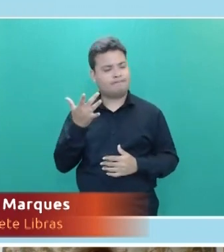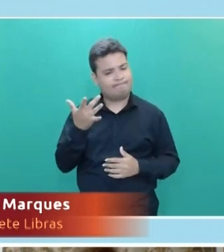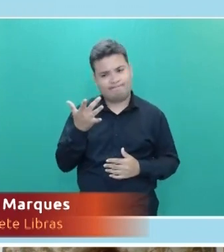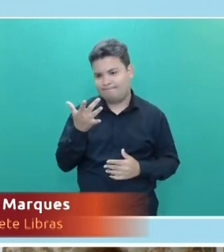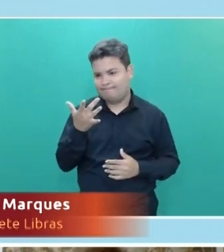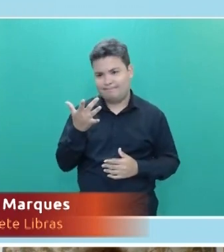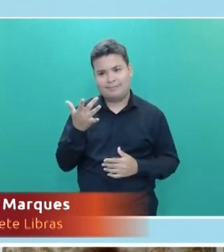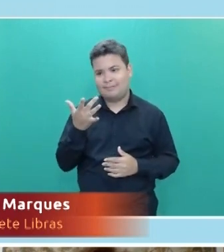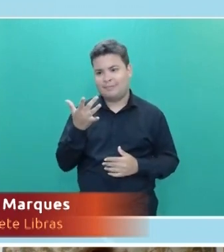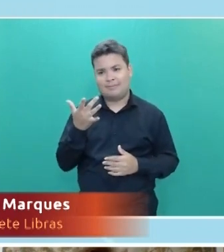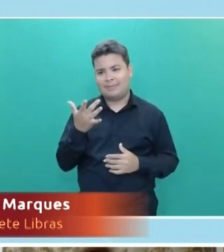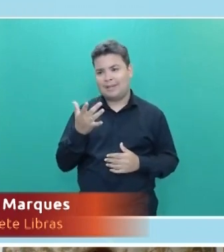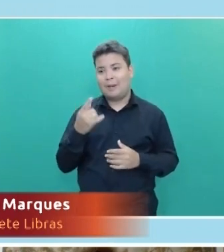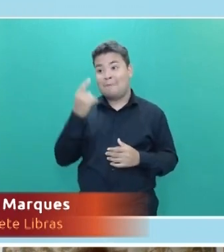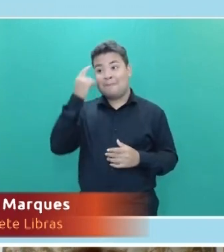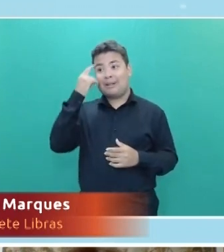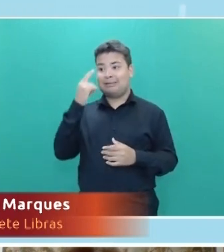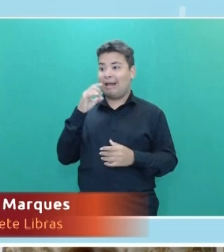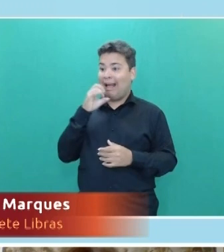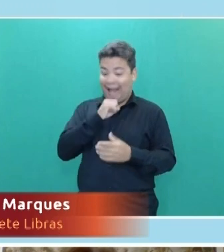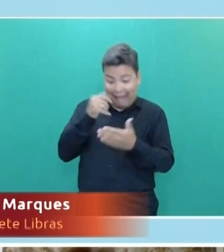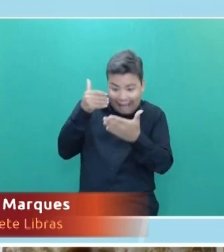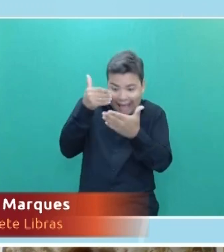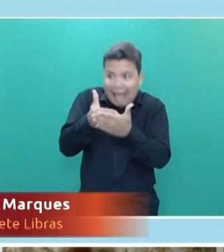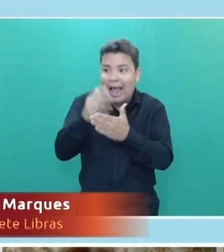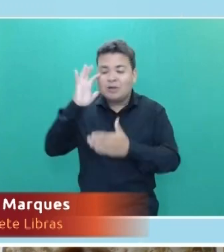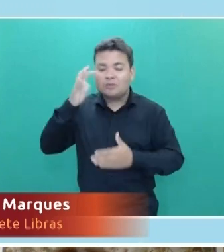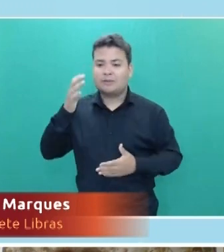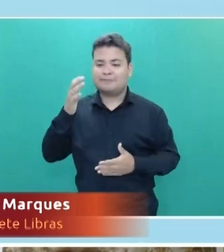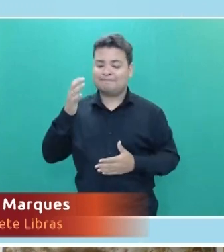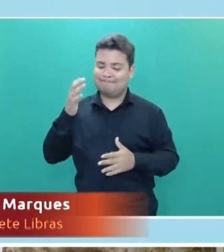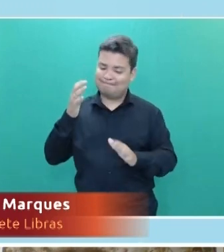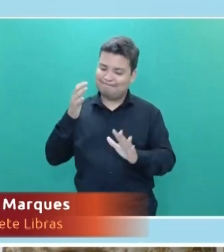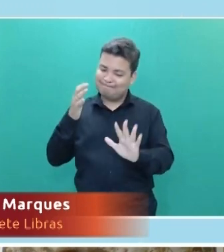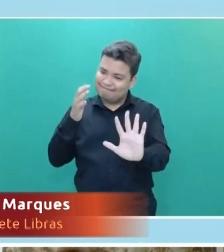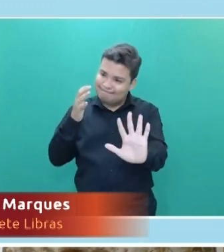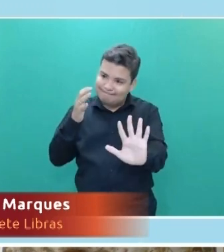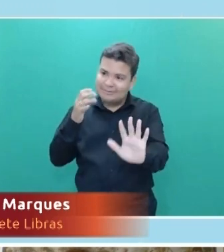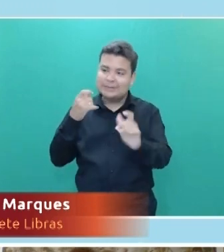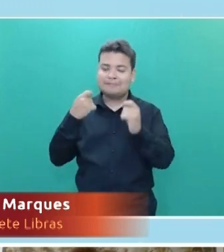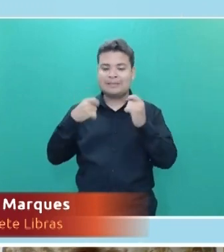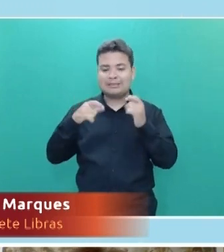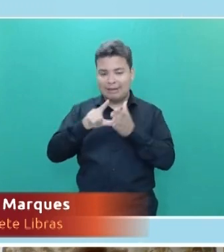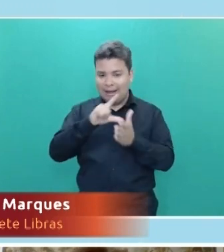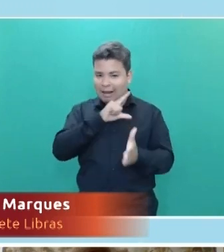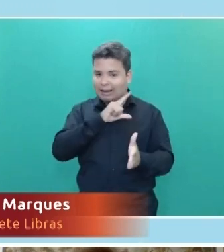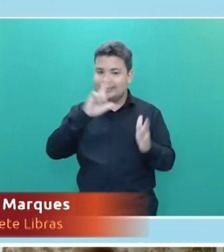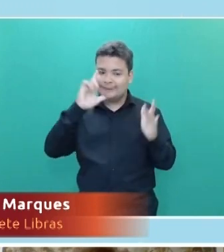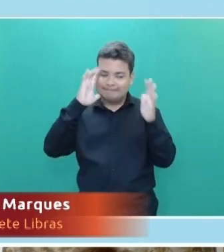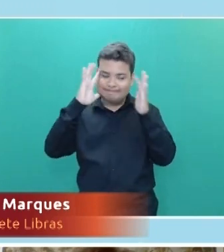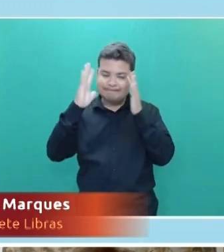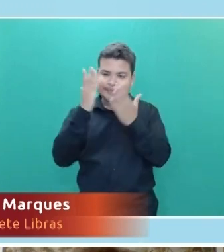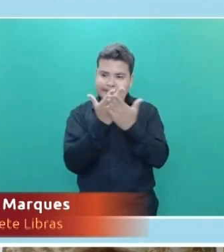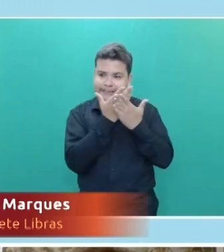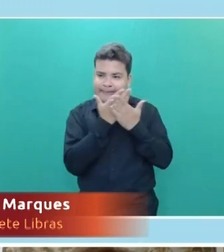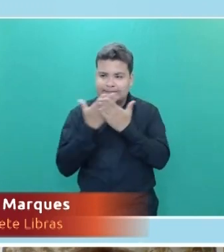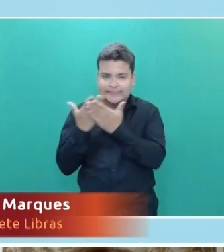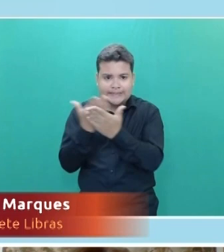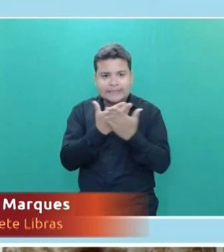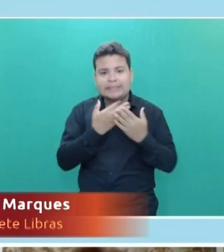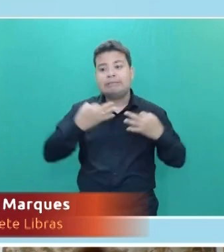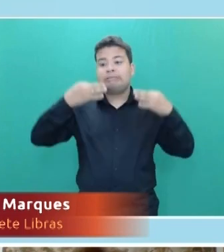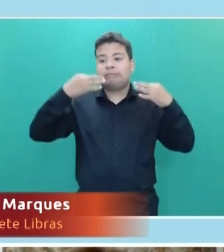isso a curto prazo. Mas isso são medidas que precisam ser muito bem pensadas para que possam ser